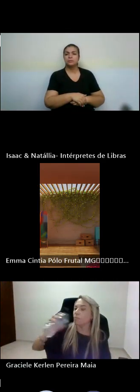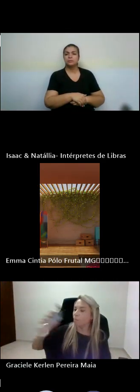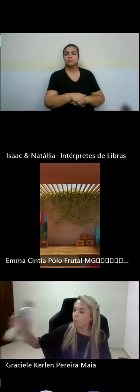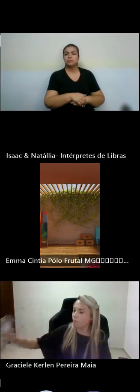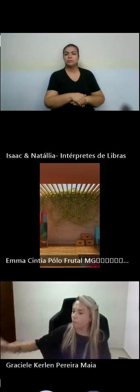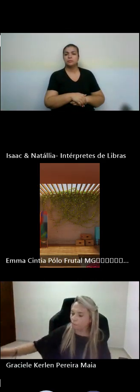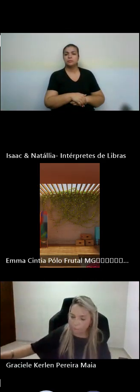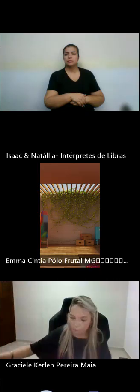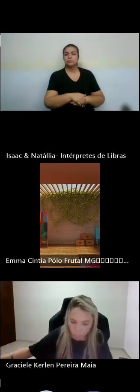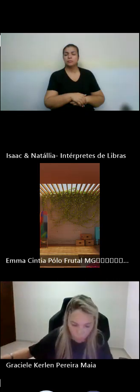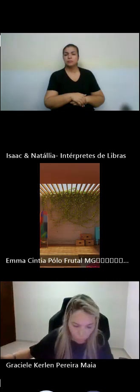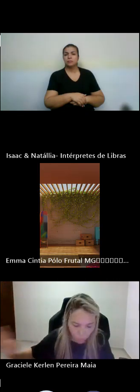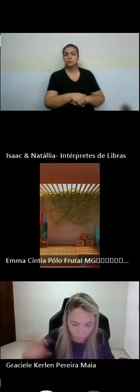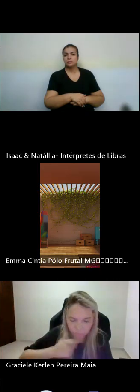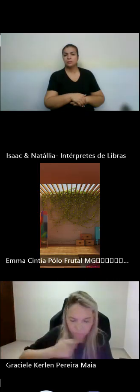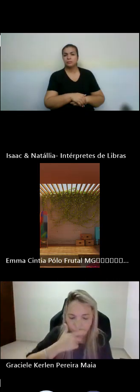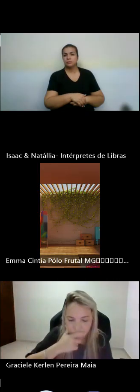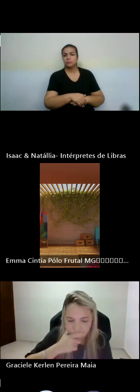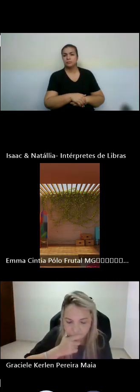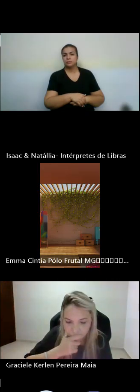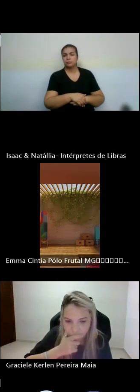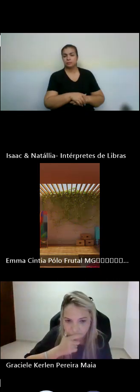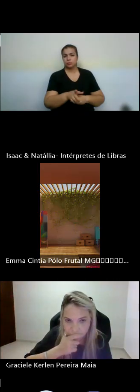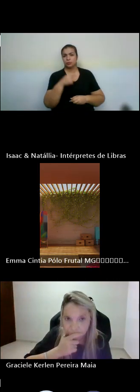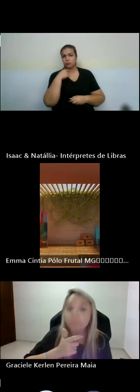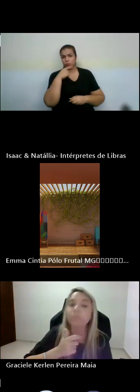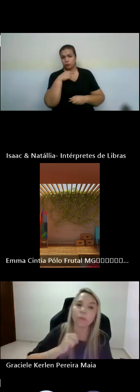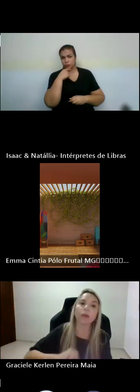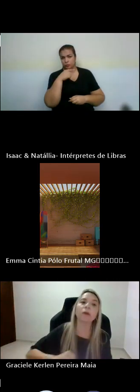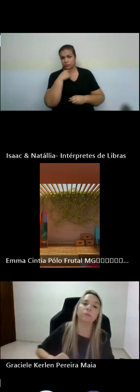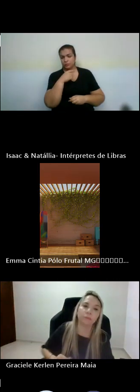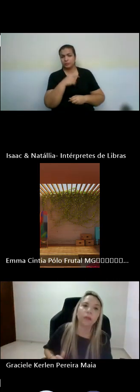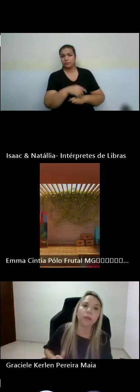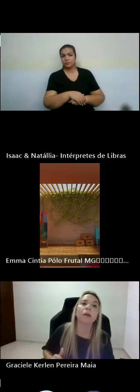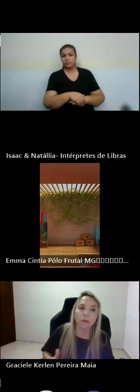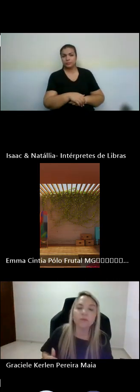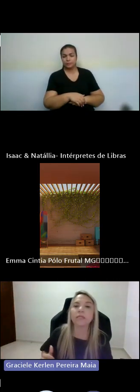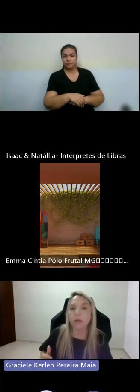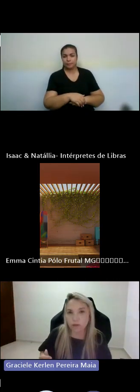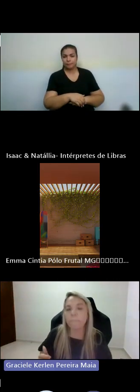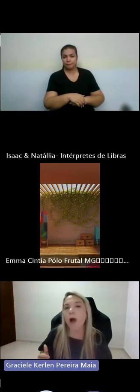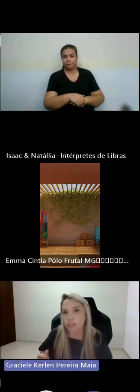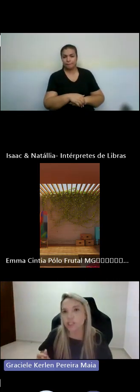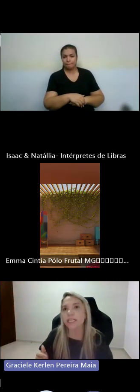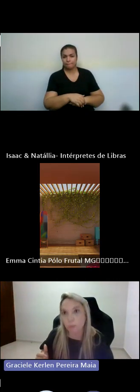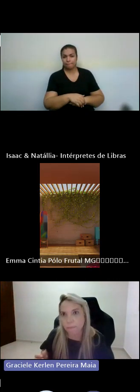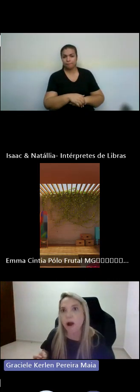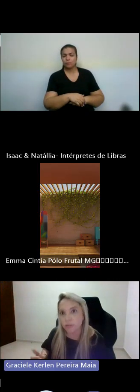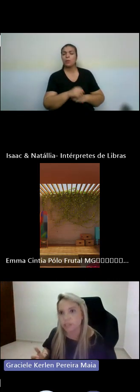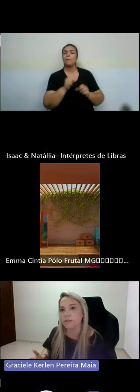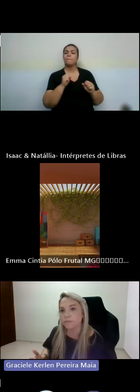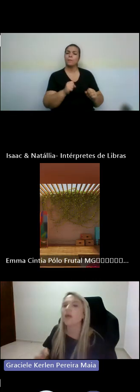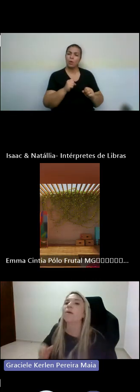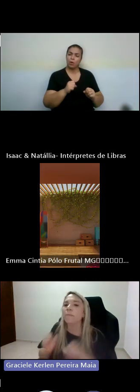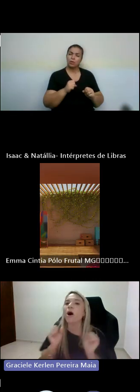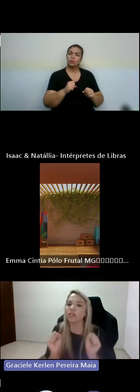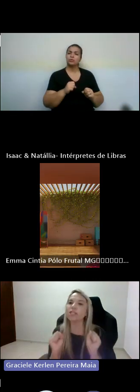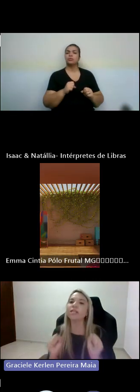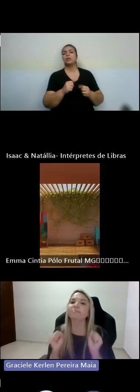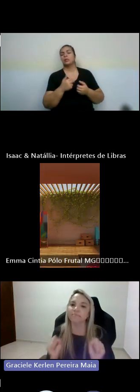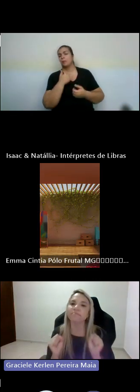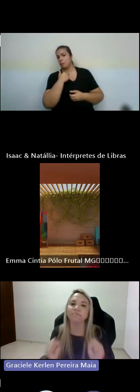Uma dúvida aqui, Gra. Pode e não pode. Faz para mim, por favor. O sinal de pode e não pode?